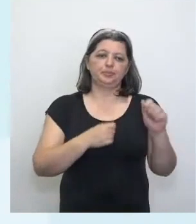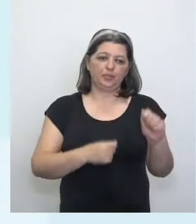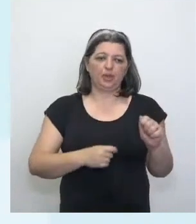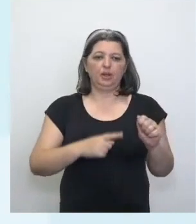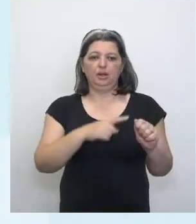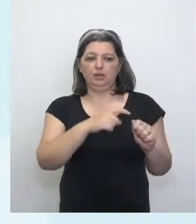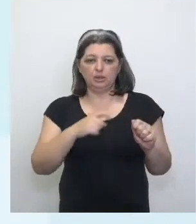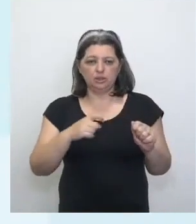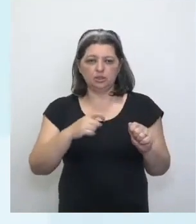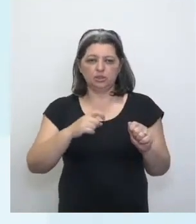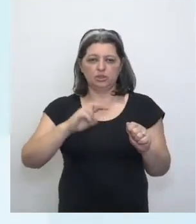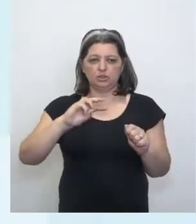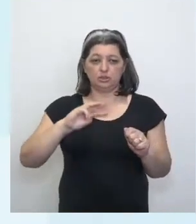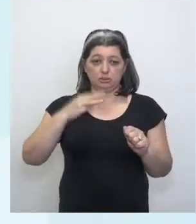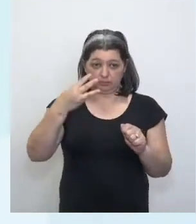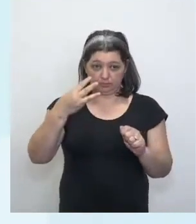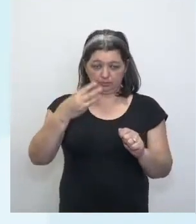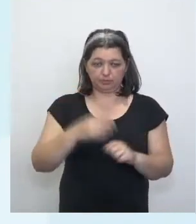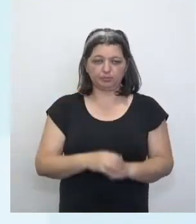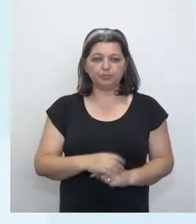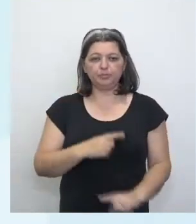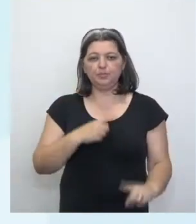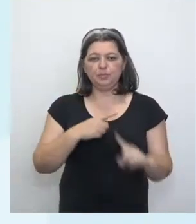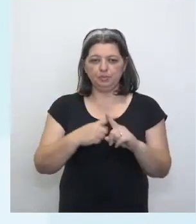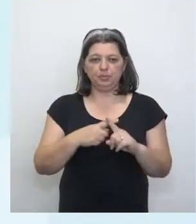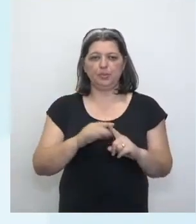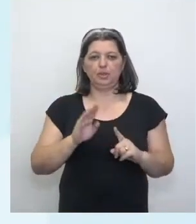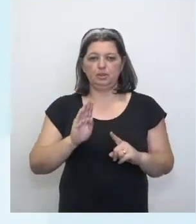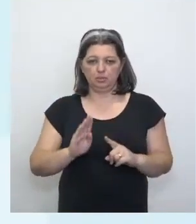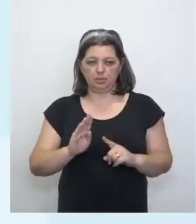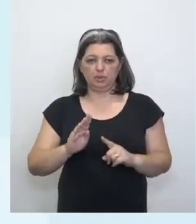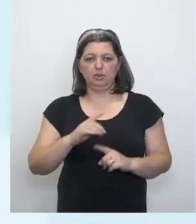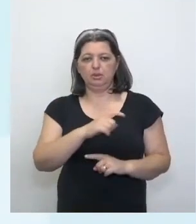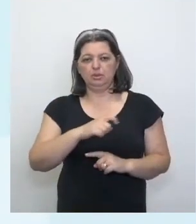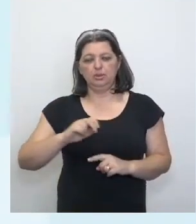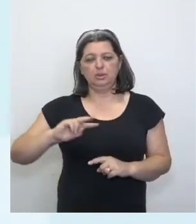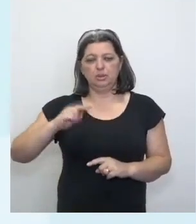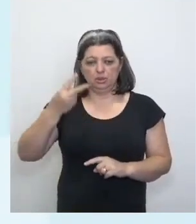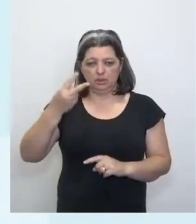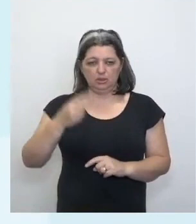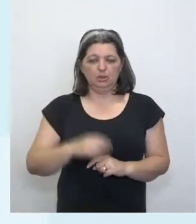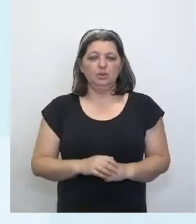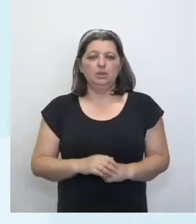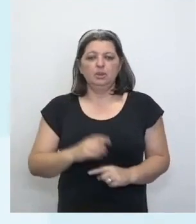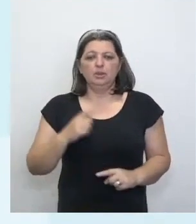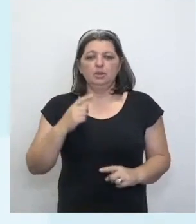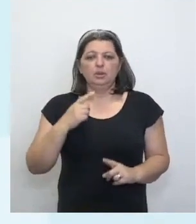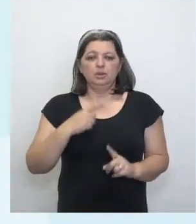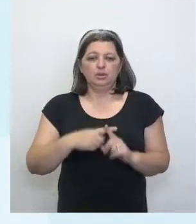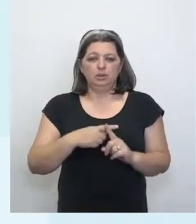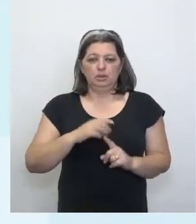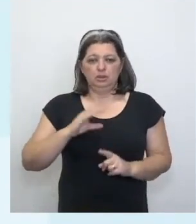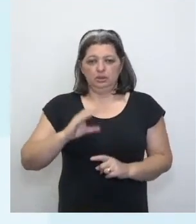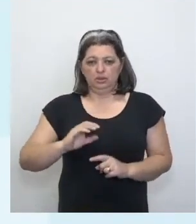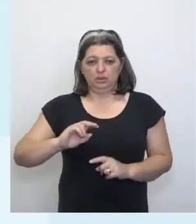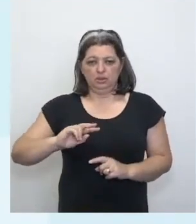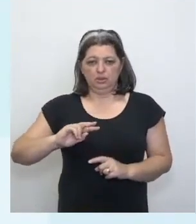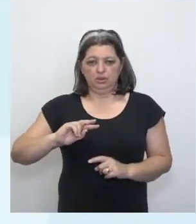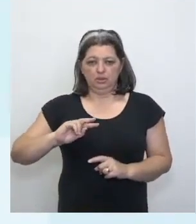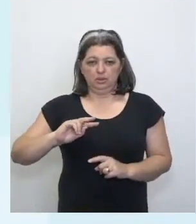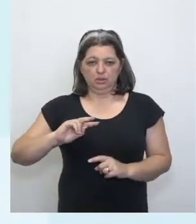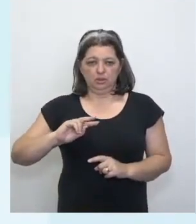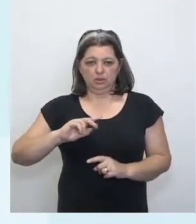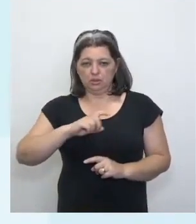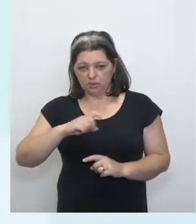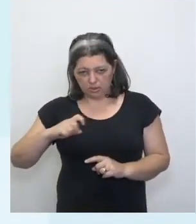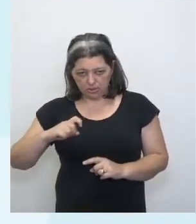ao cubo, de terceiro grau, mais bx quadrado, mais cx mais d. Então,